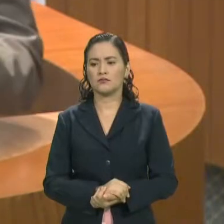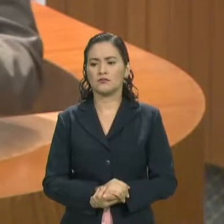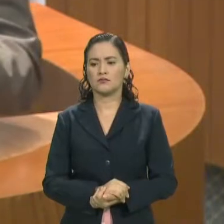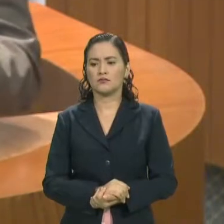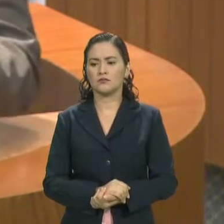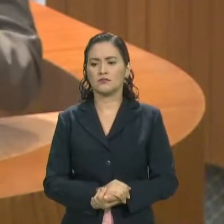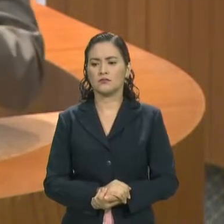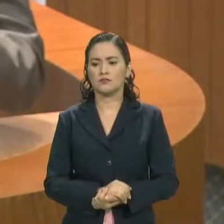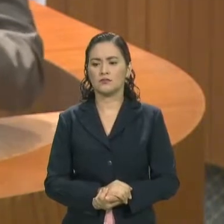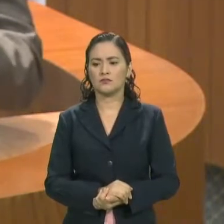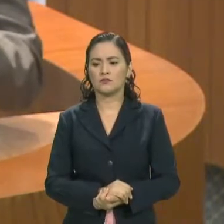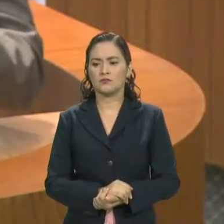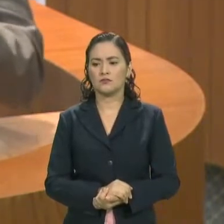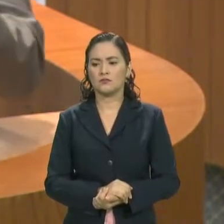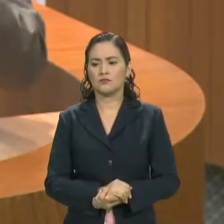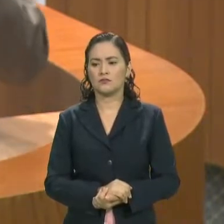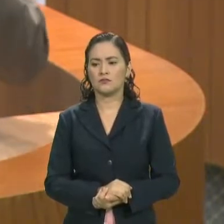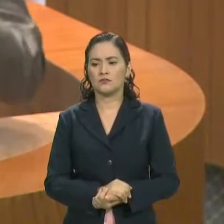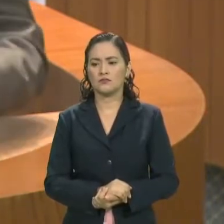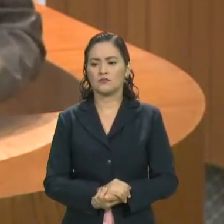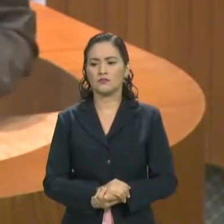nessa casa durante esses